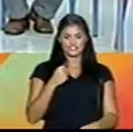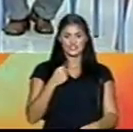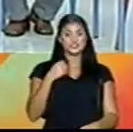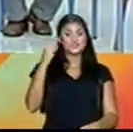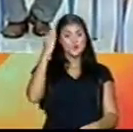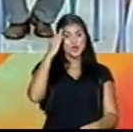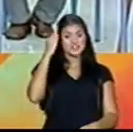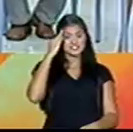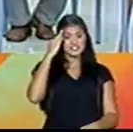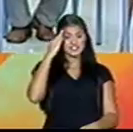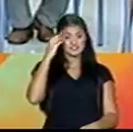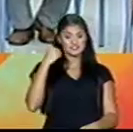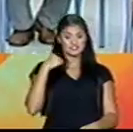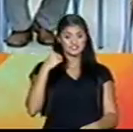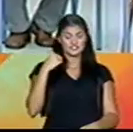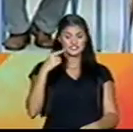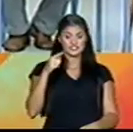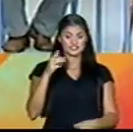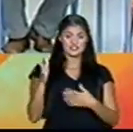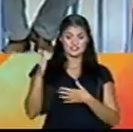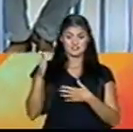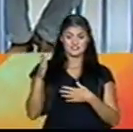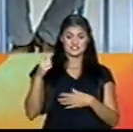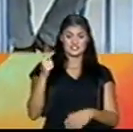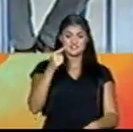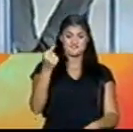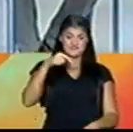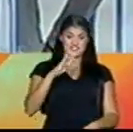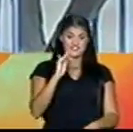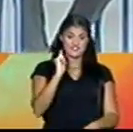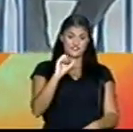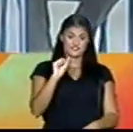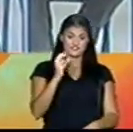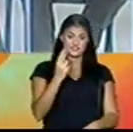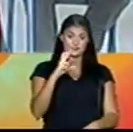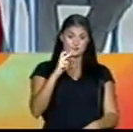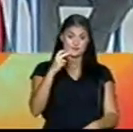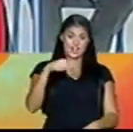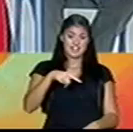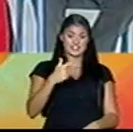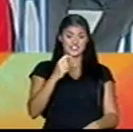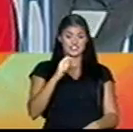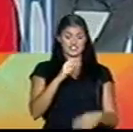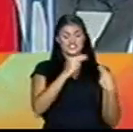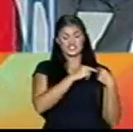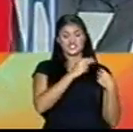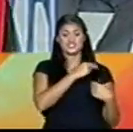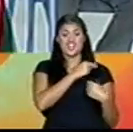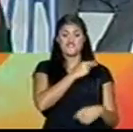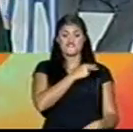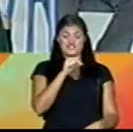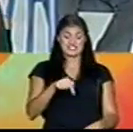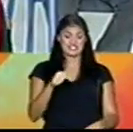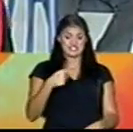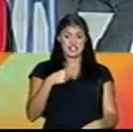Eu até ia passar uma rasteira durante o bailarico, depois julgava que ela vinha para a figuração e eu sou figurante-chefe, quem escolhe as pessoas é que sou eu. Está a ver? A Isabel